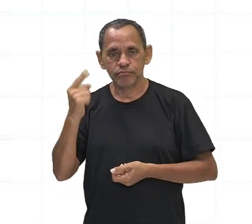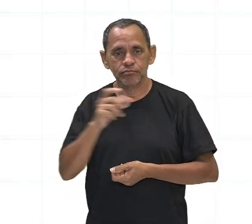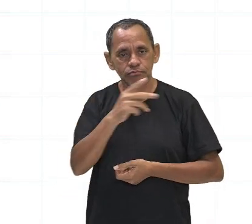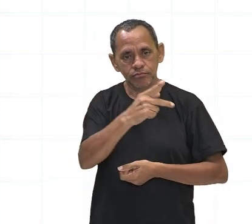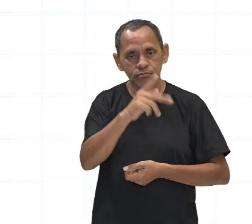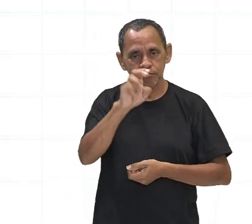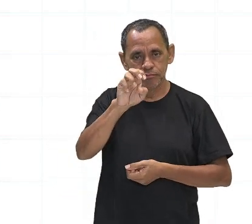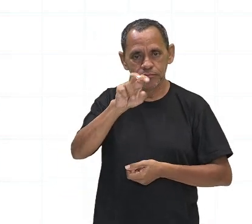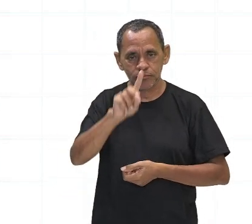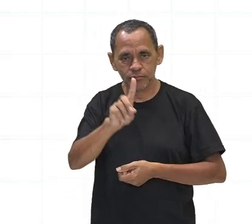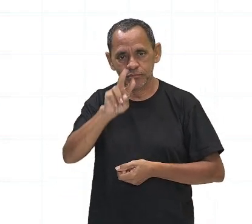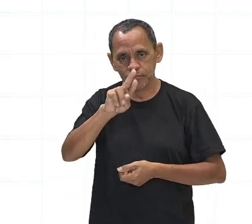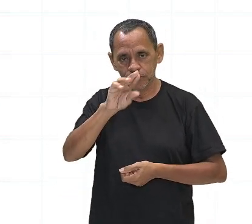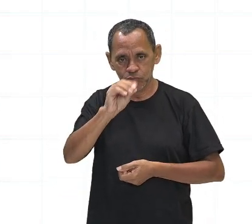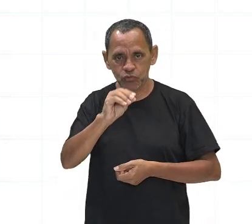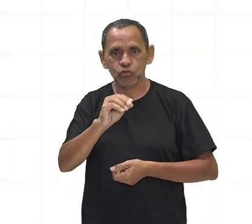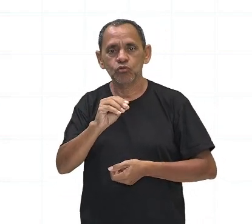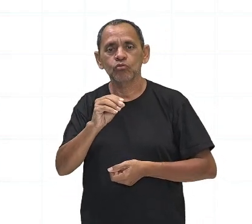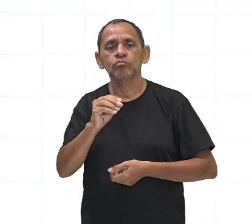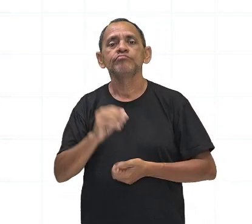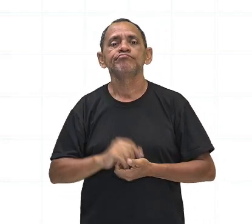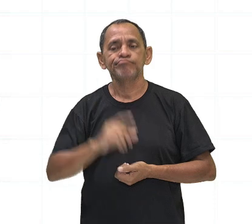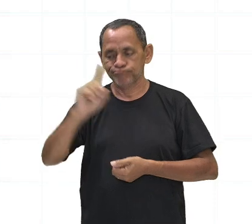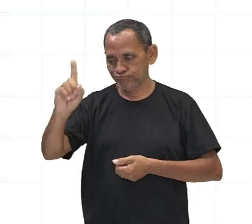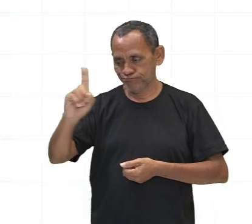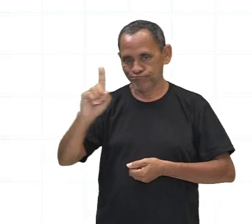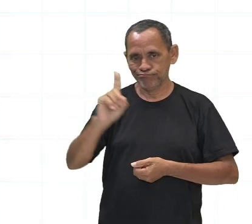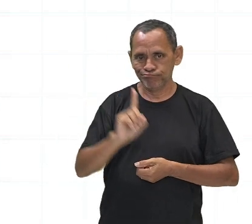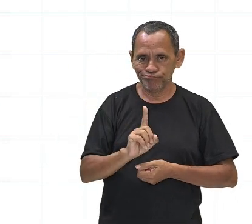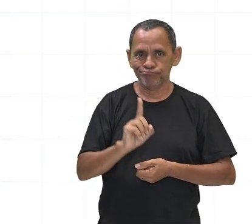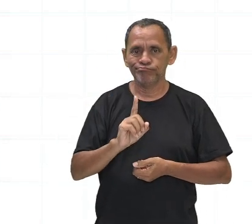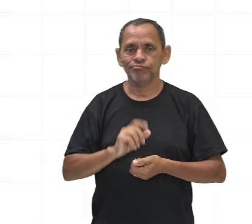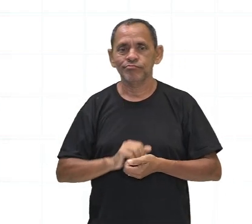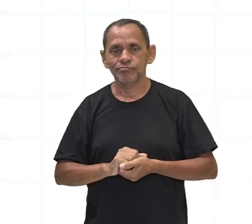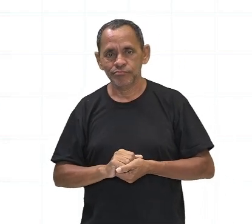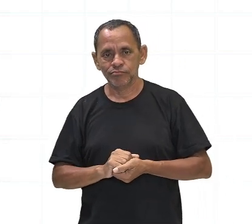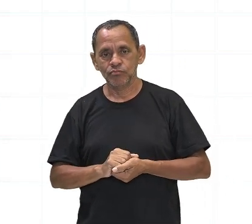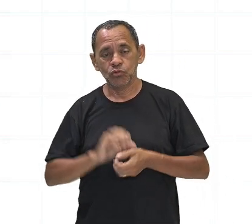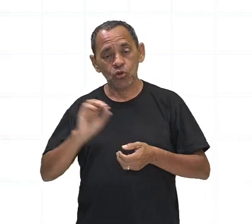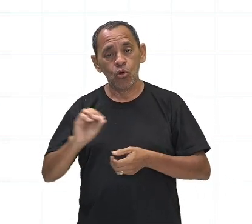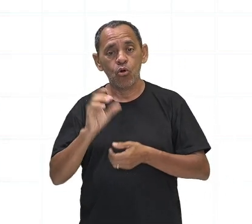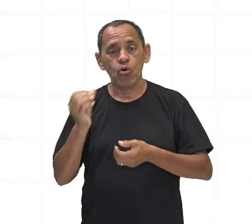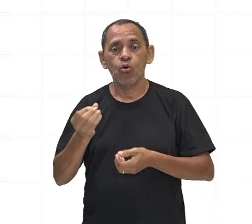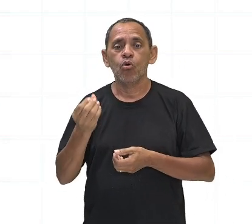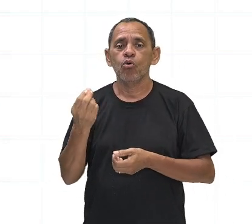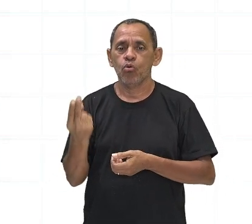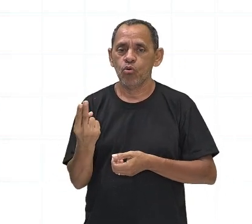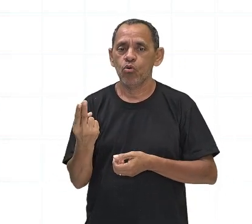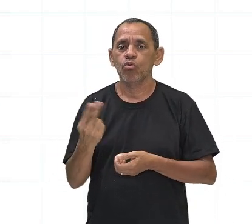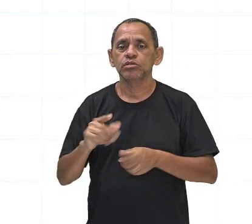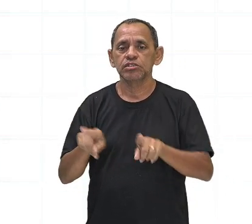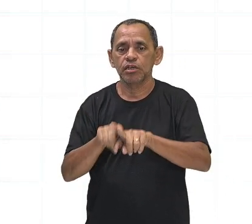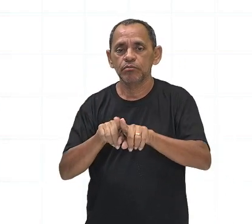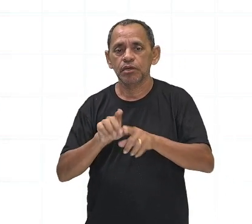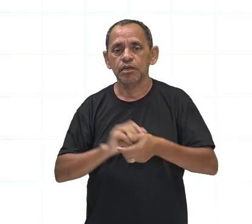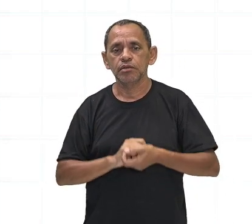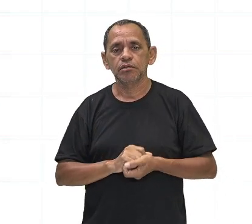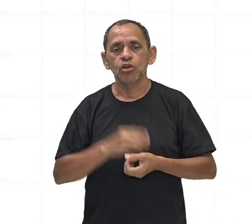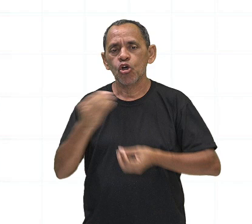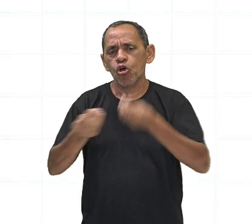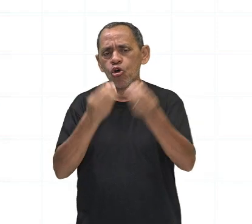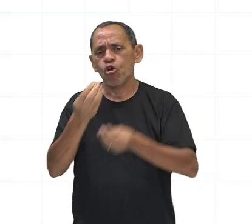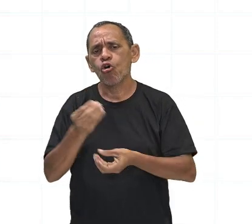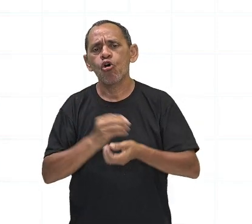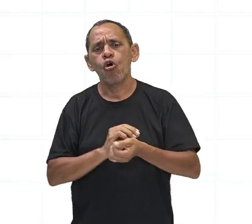modo verbal, o modo como o verbo aparece, né, na nossa fala ou na nossa escrita, também indica uma